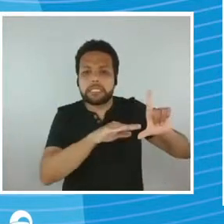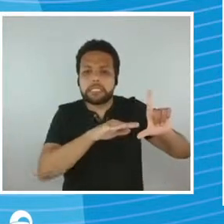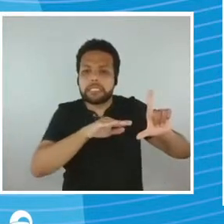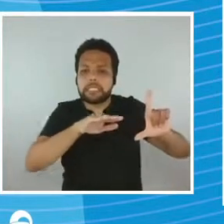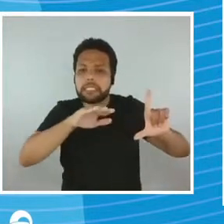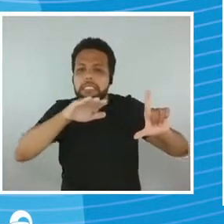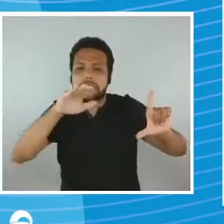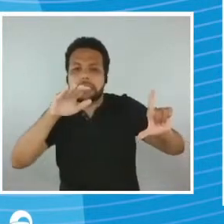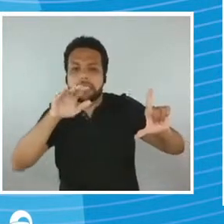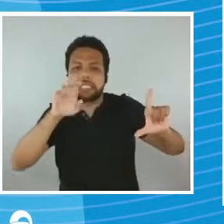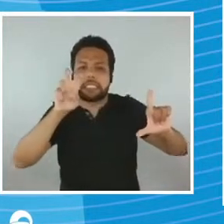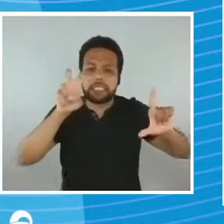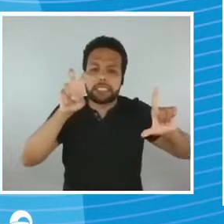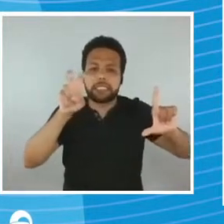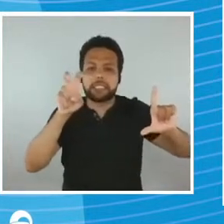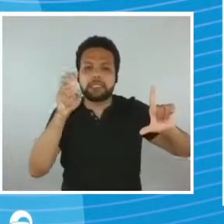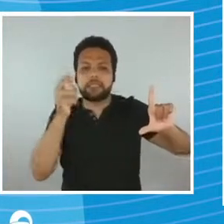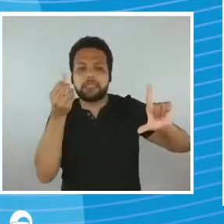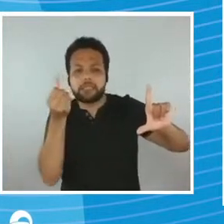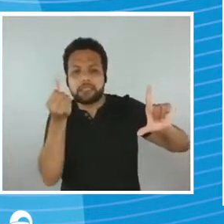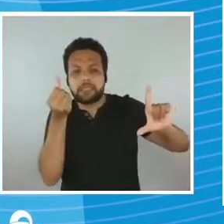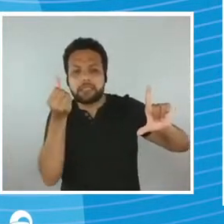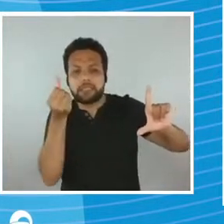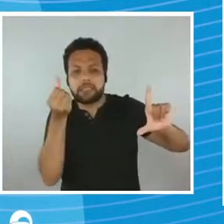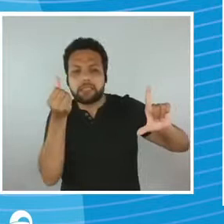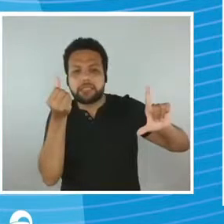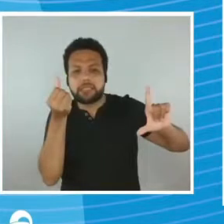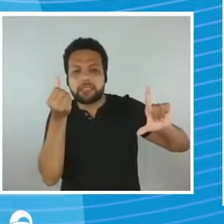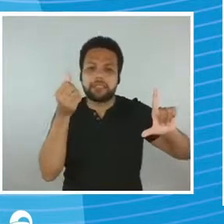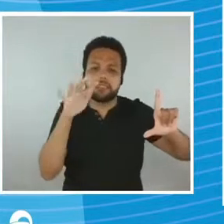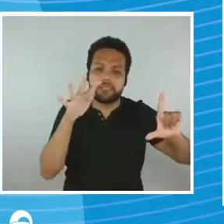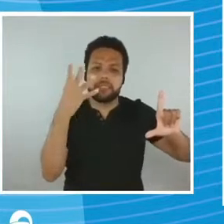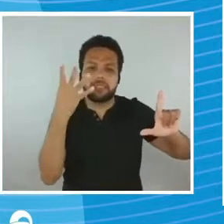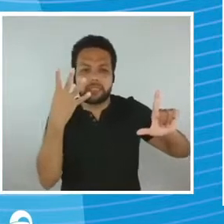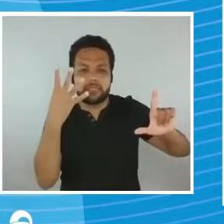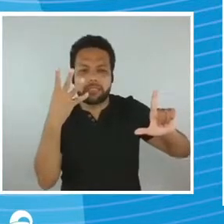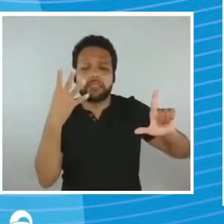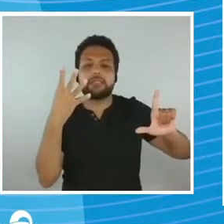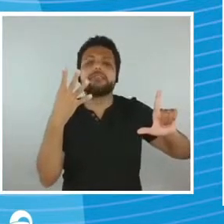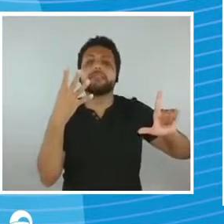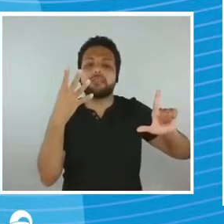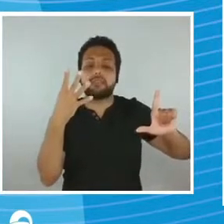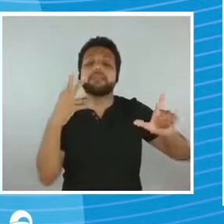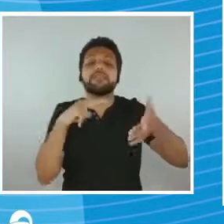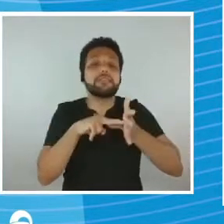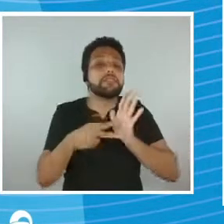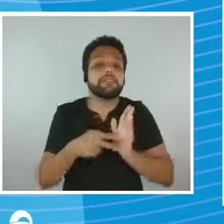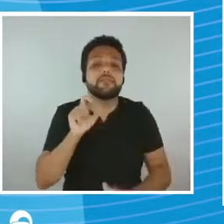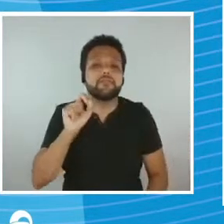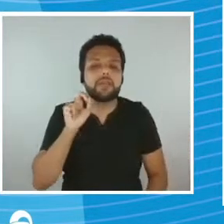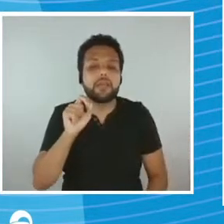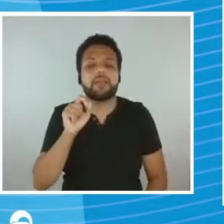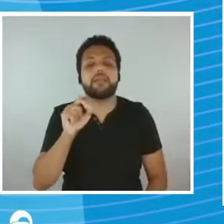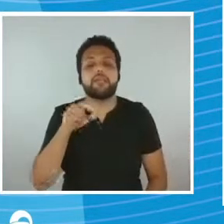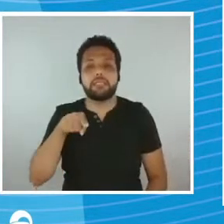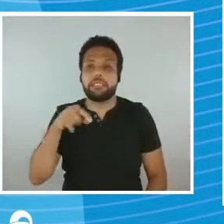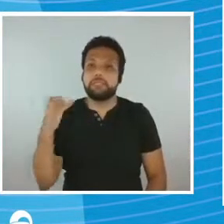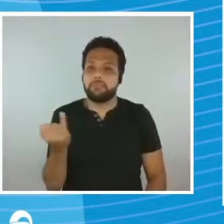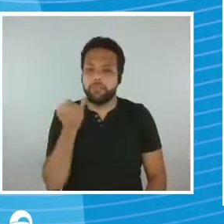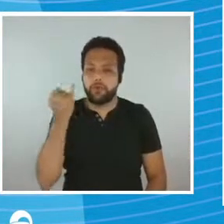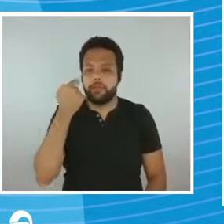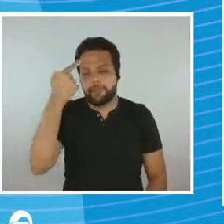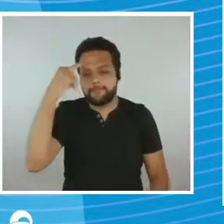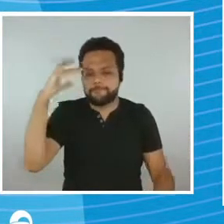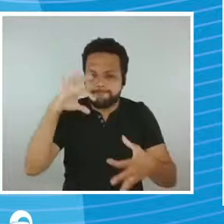5, 6, 4 dessa escala de proficiência, significando, pedagogicamente, é muito importante sempre, na minha fala eu